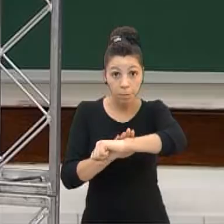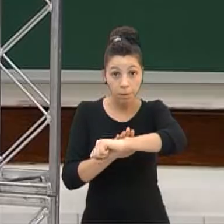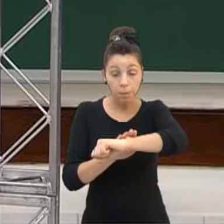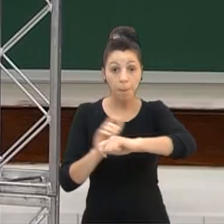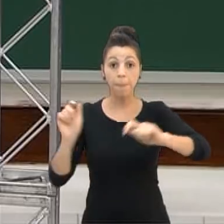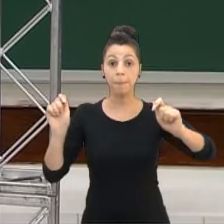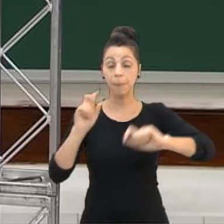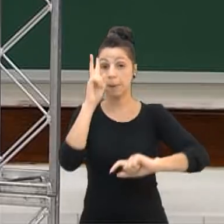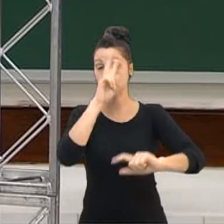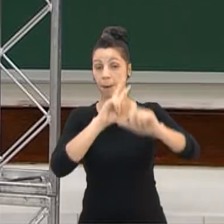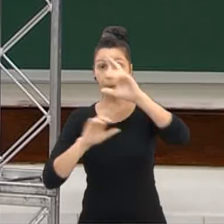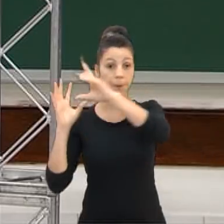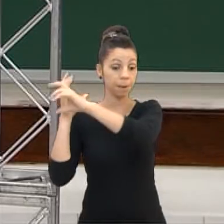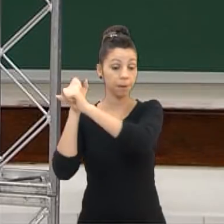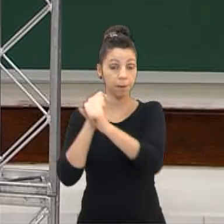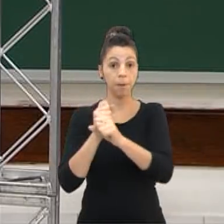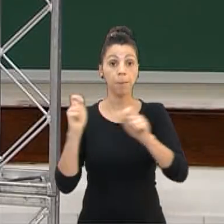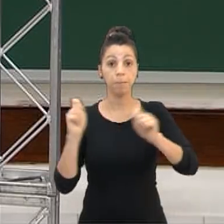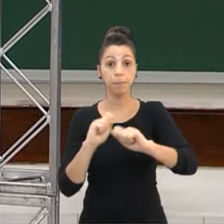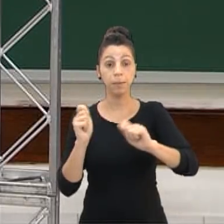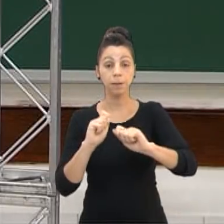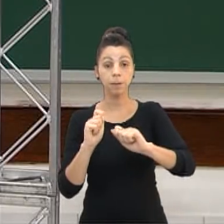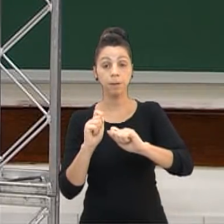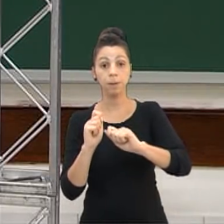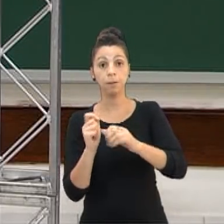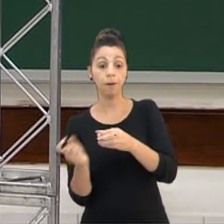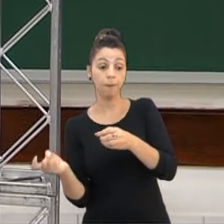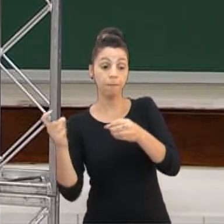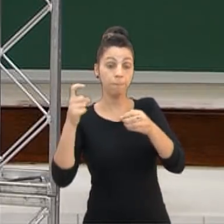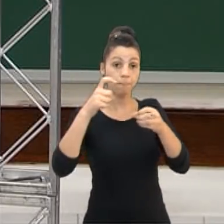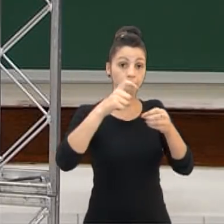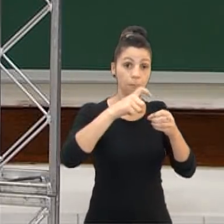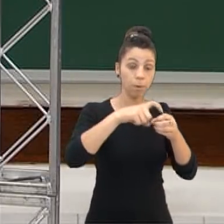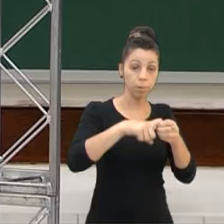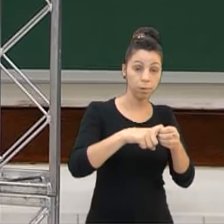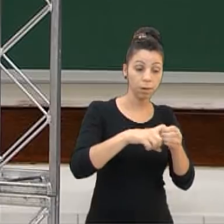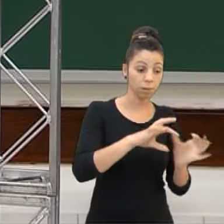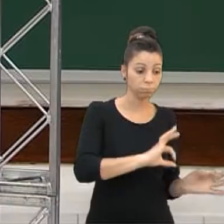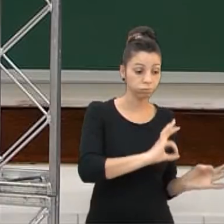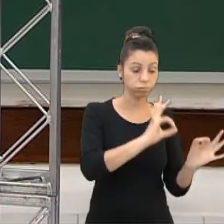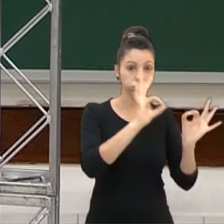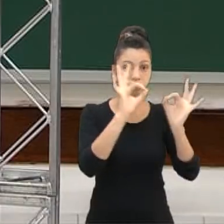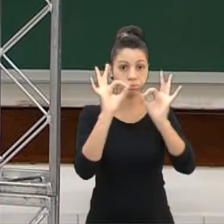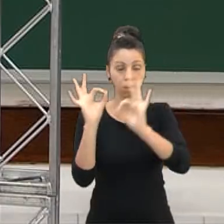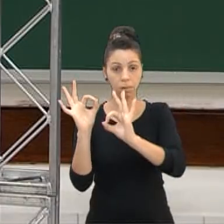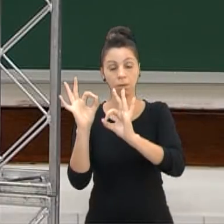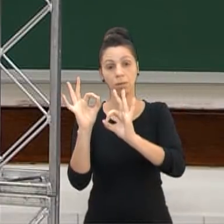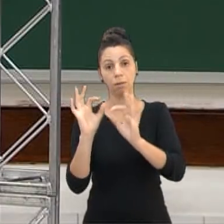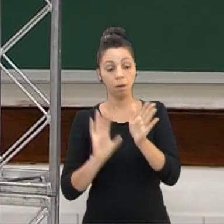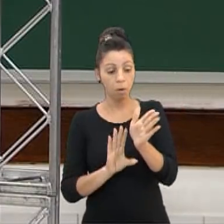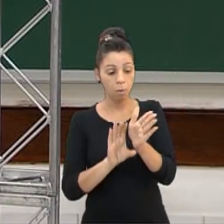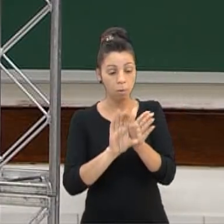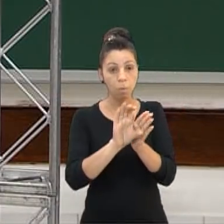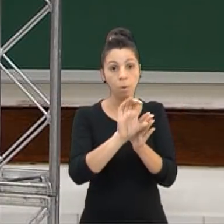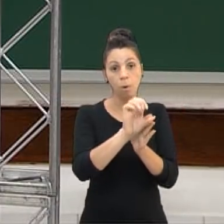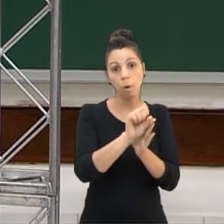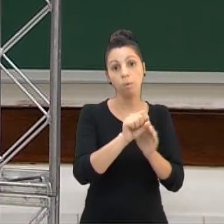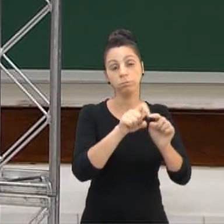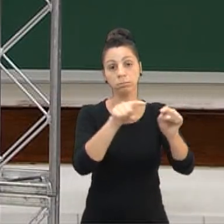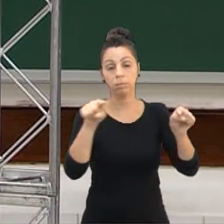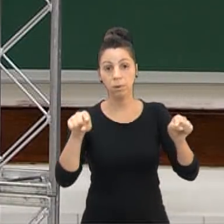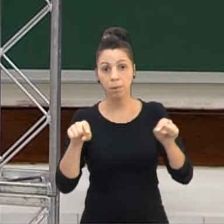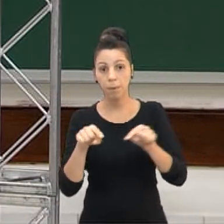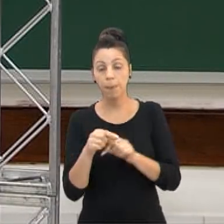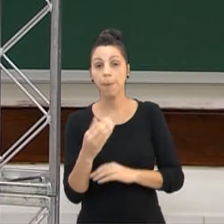uma revisada onde? Uma revisada lá no seu classroom, pedir auxílio se você precisar